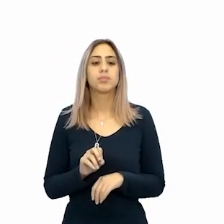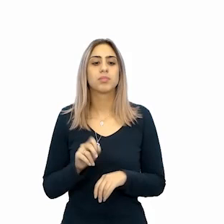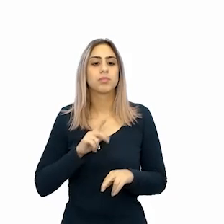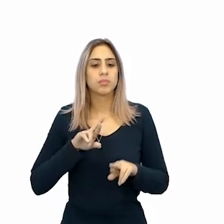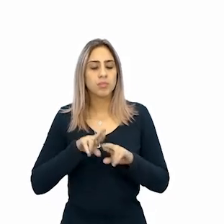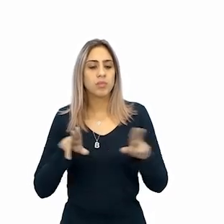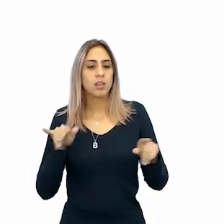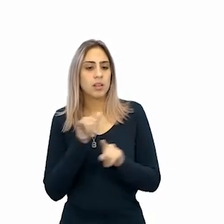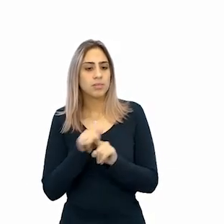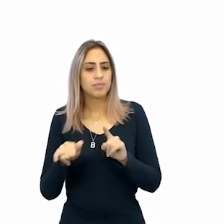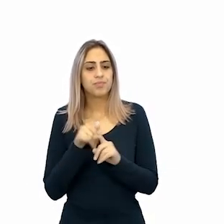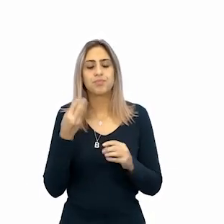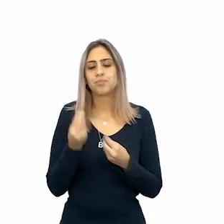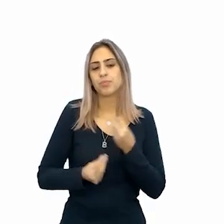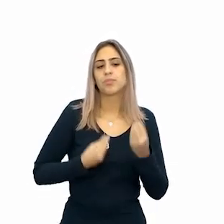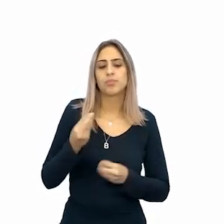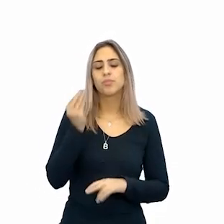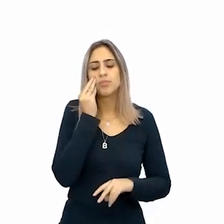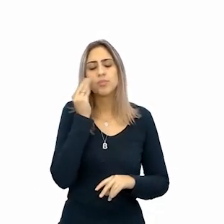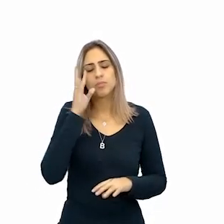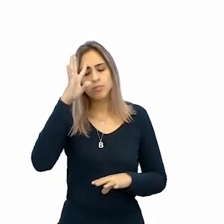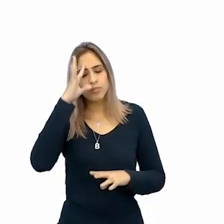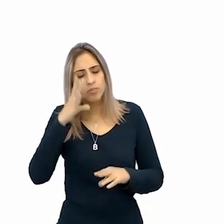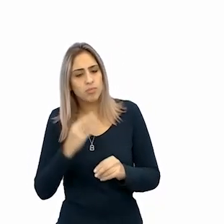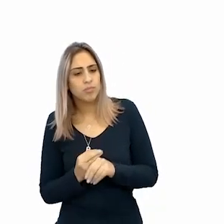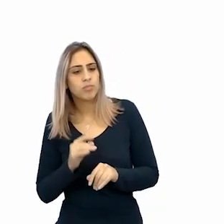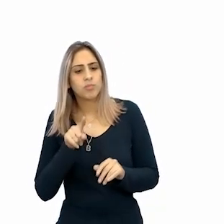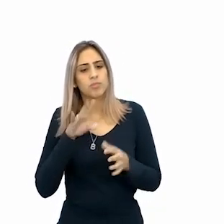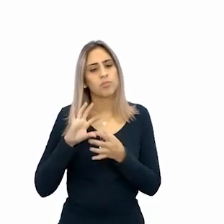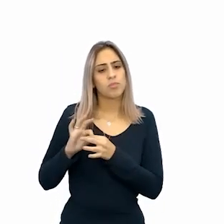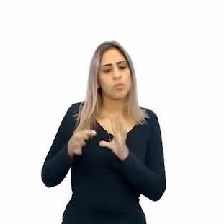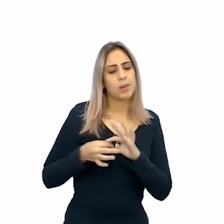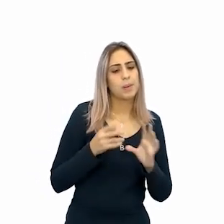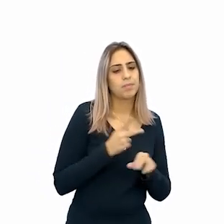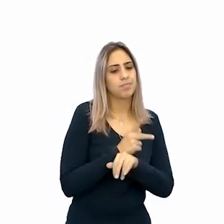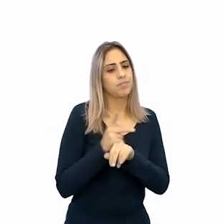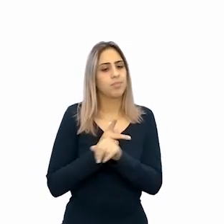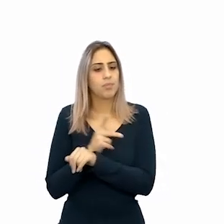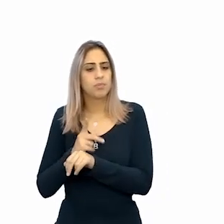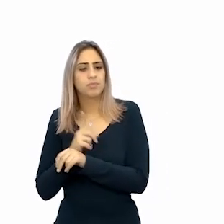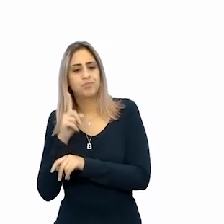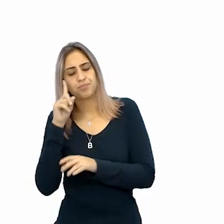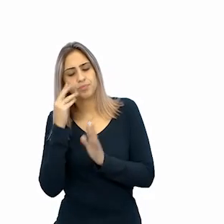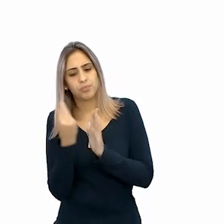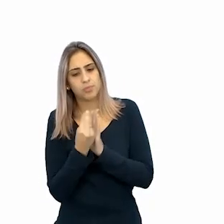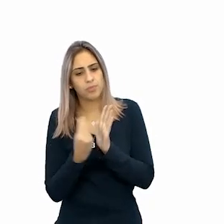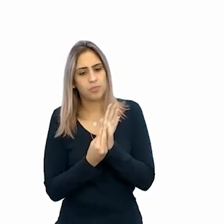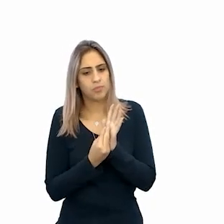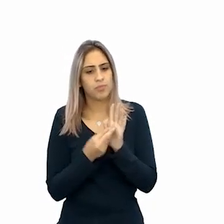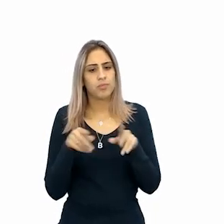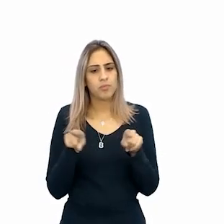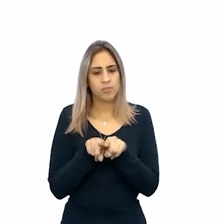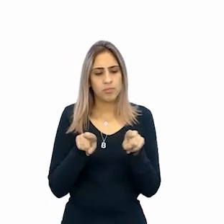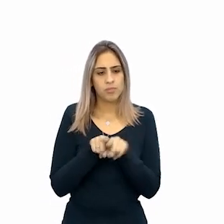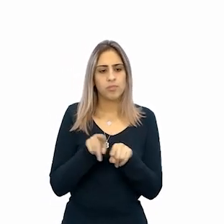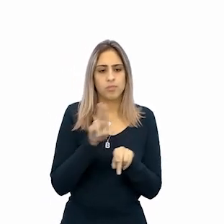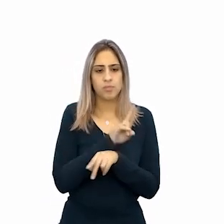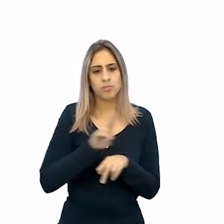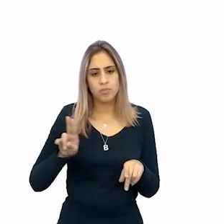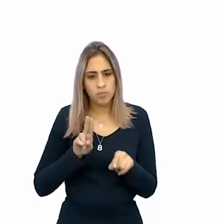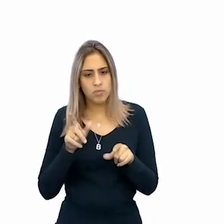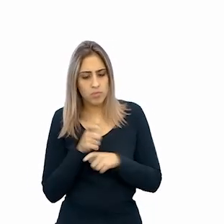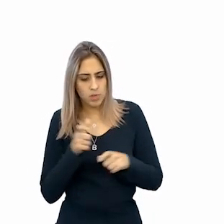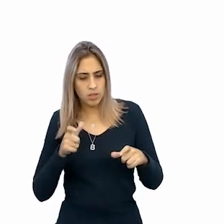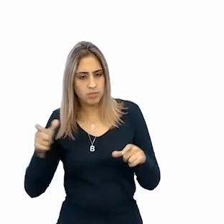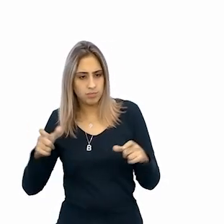diferentes estratégias, como tentar compreender pelo contexto, buscar no dicionário, e há também nomes de espécies